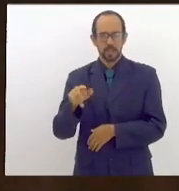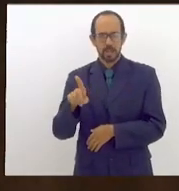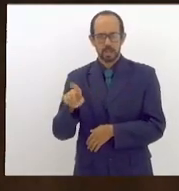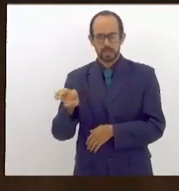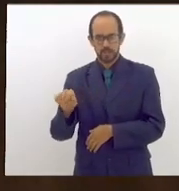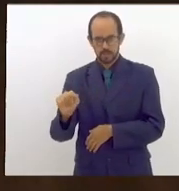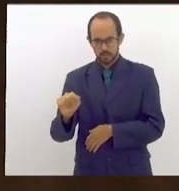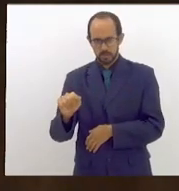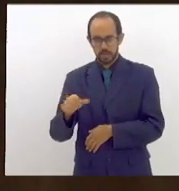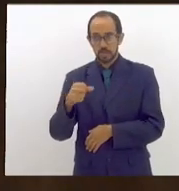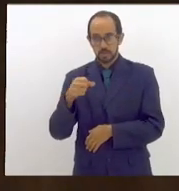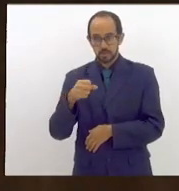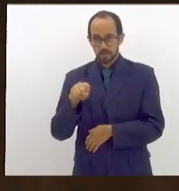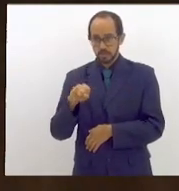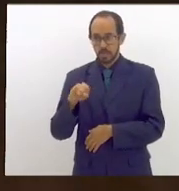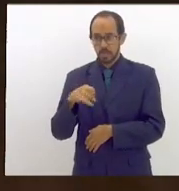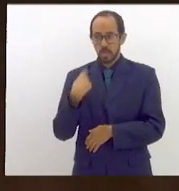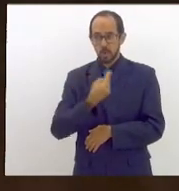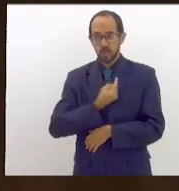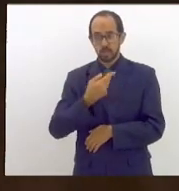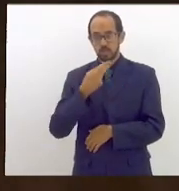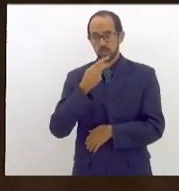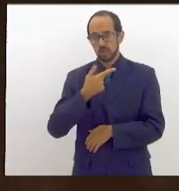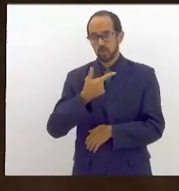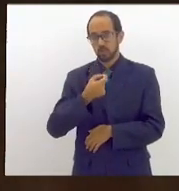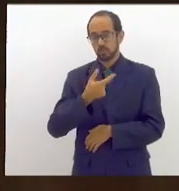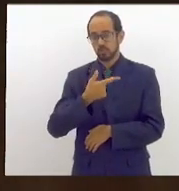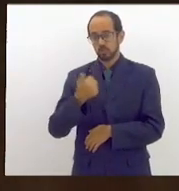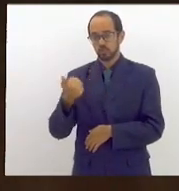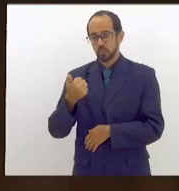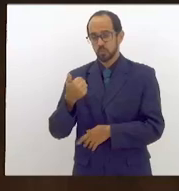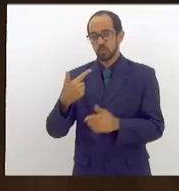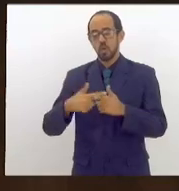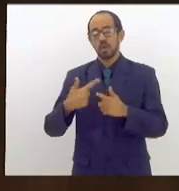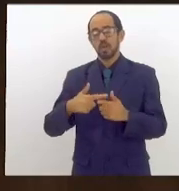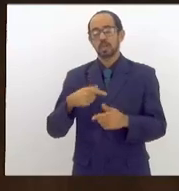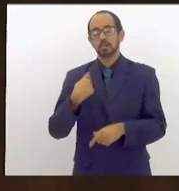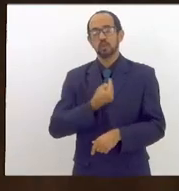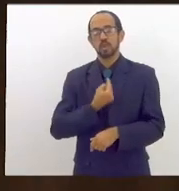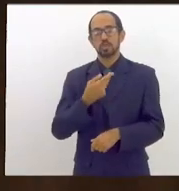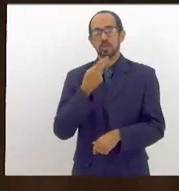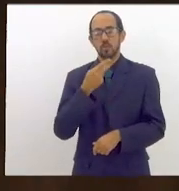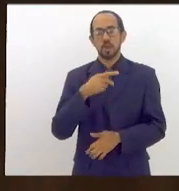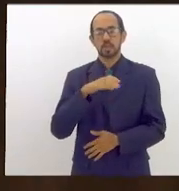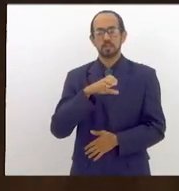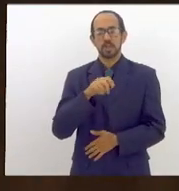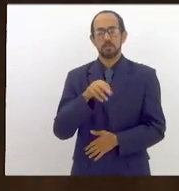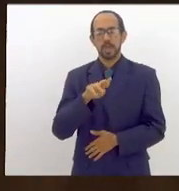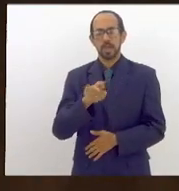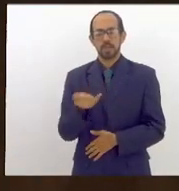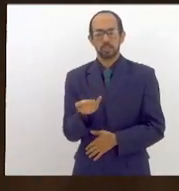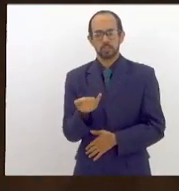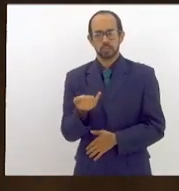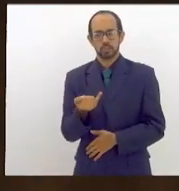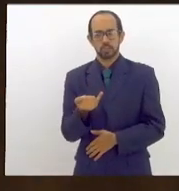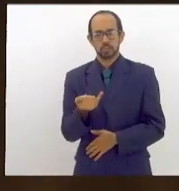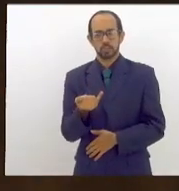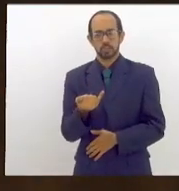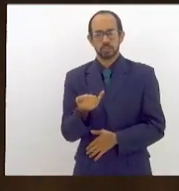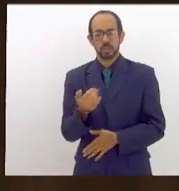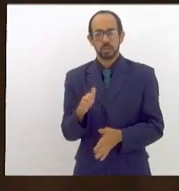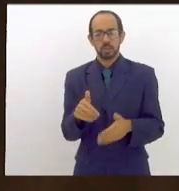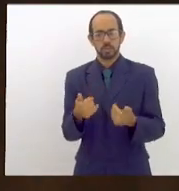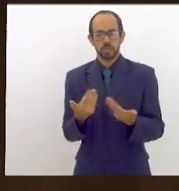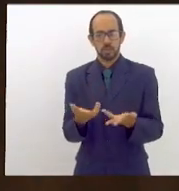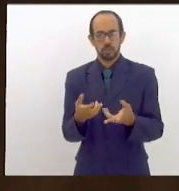de 2021 Porque estão falando de se perde tem supostas denúncias feitas